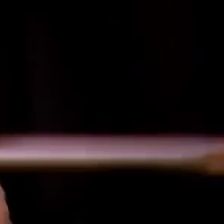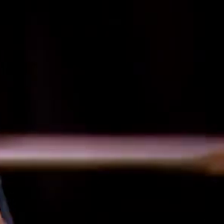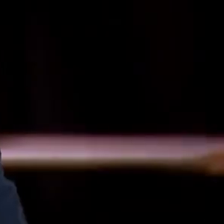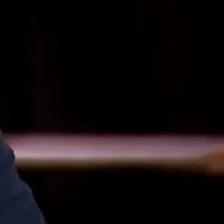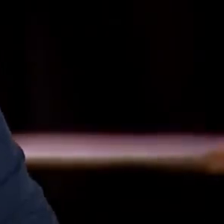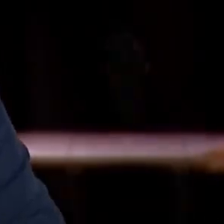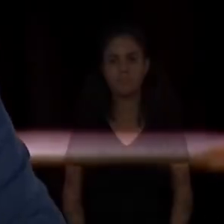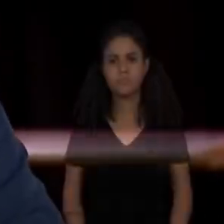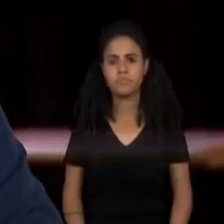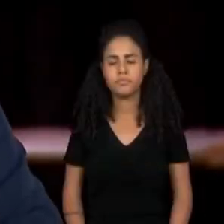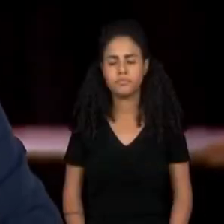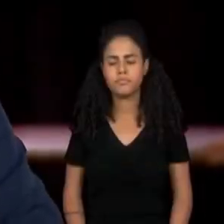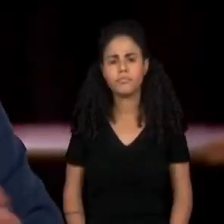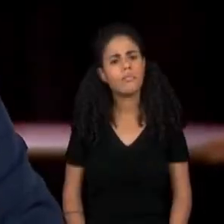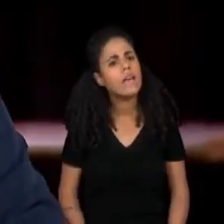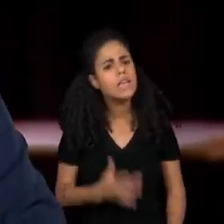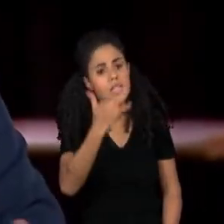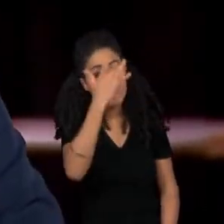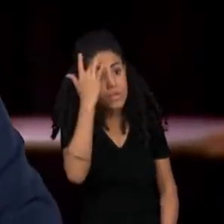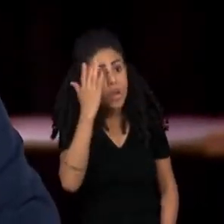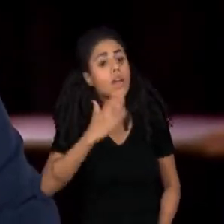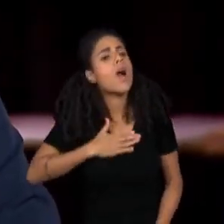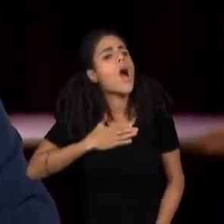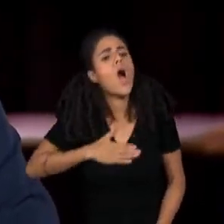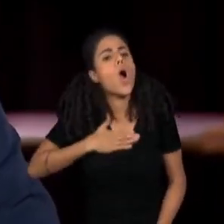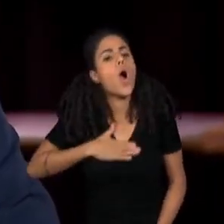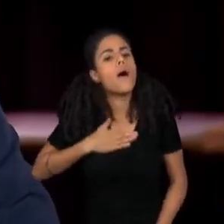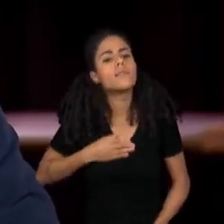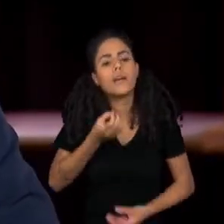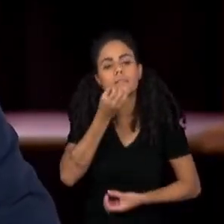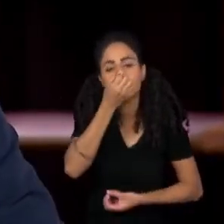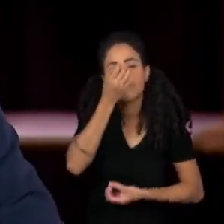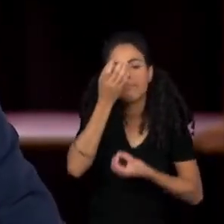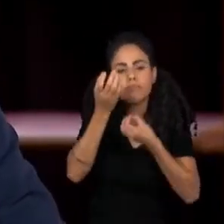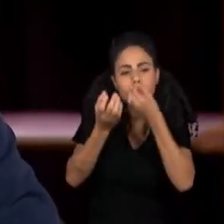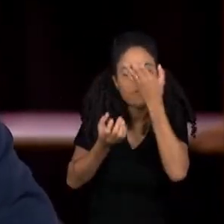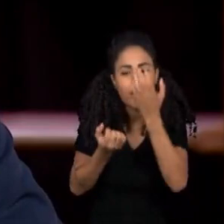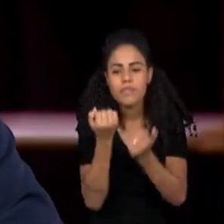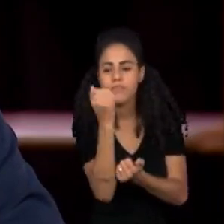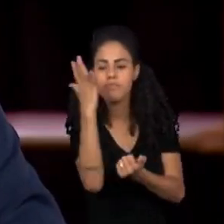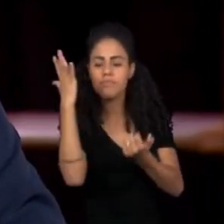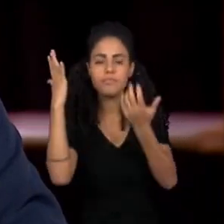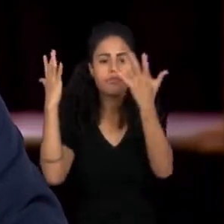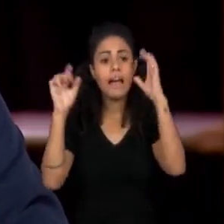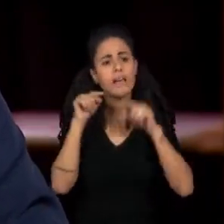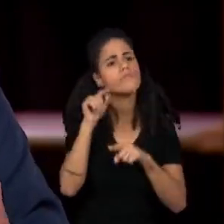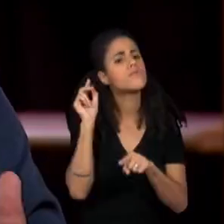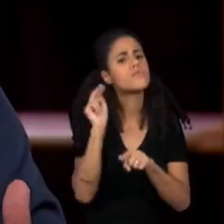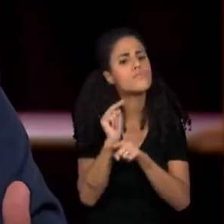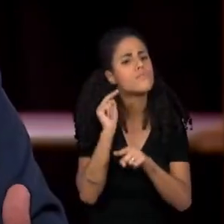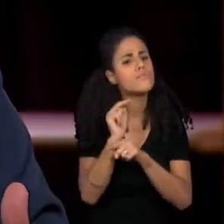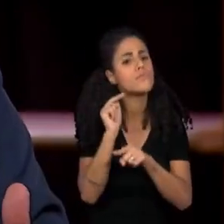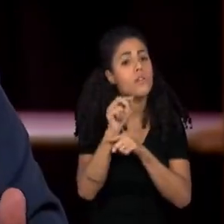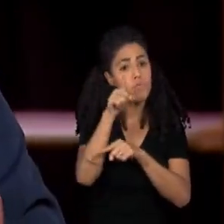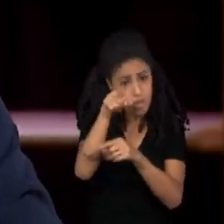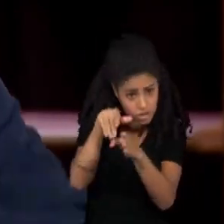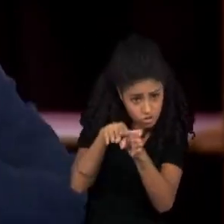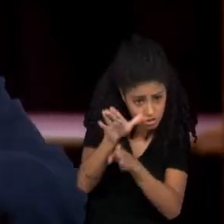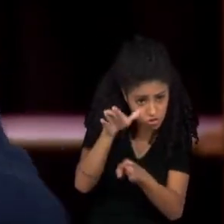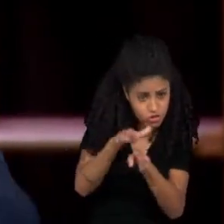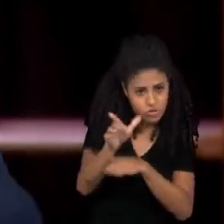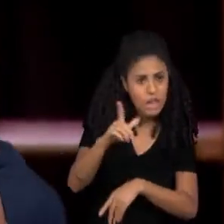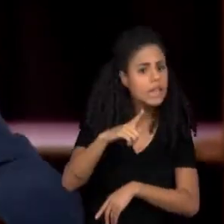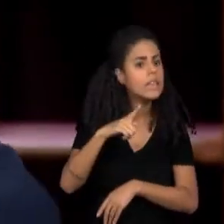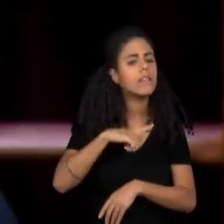e para quem gosta de planta e tá ouvindo a gente falar aqui que você curtia metal e dica que